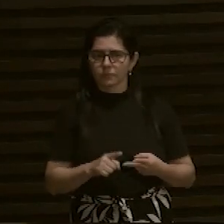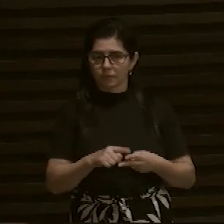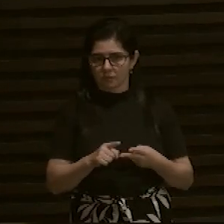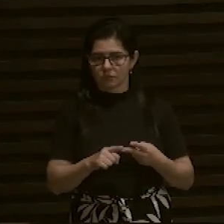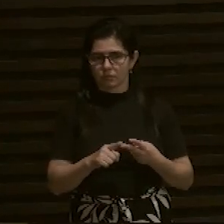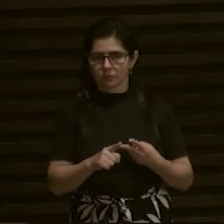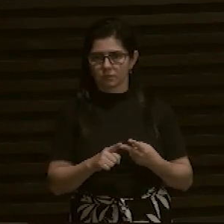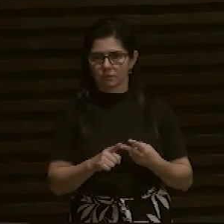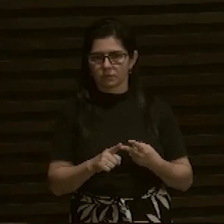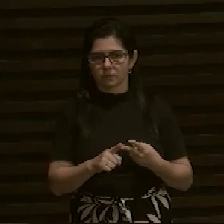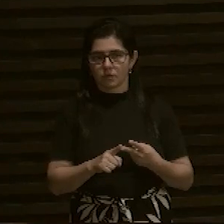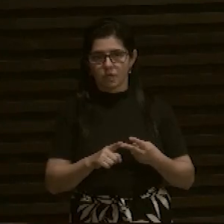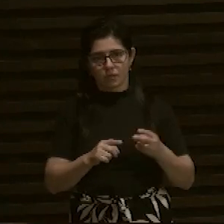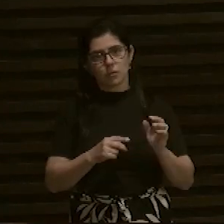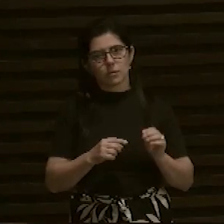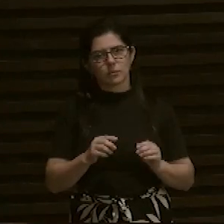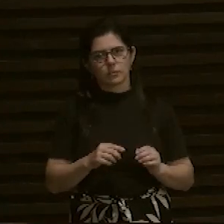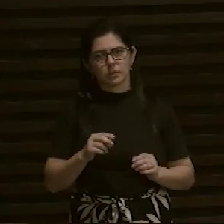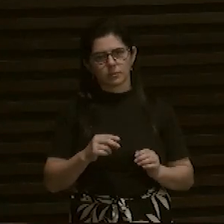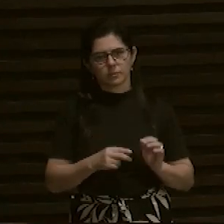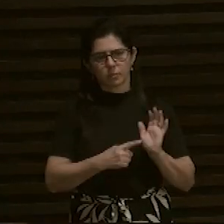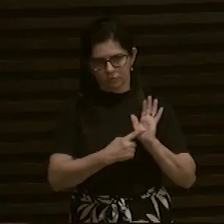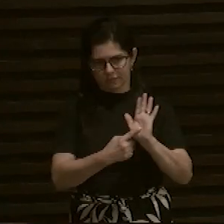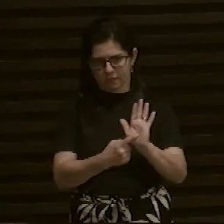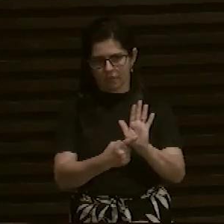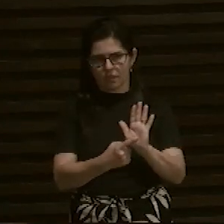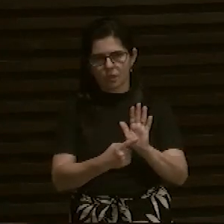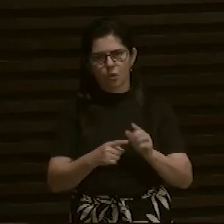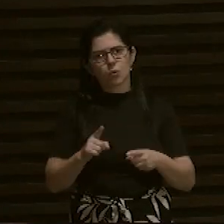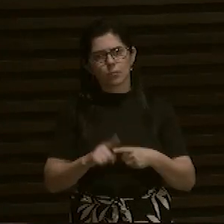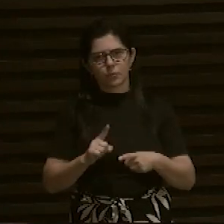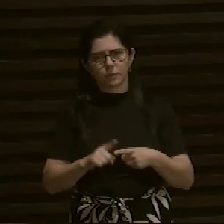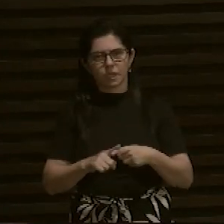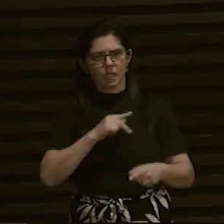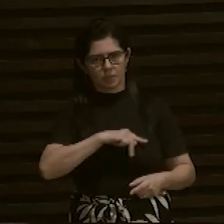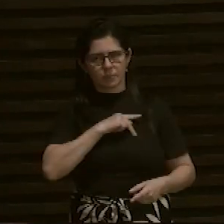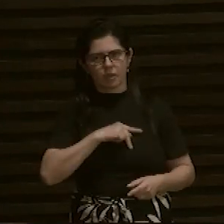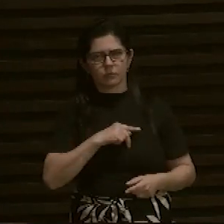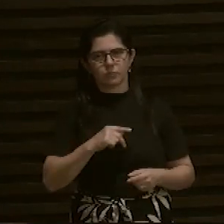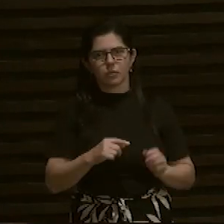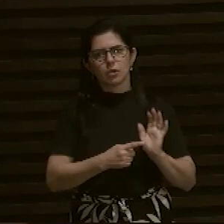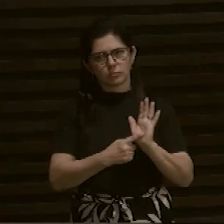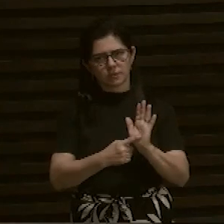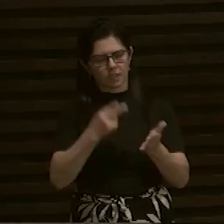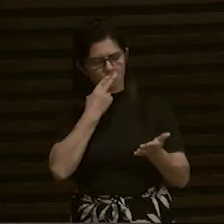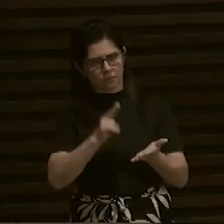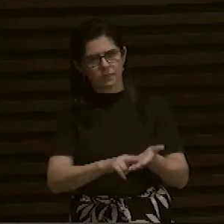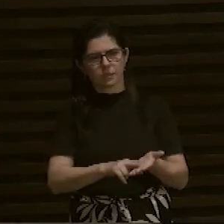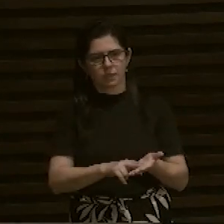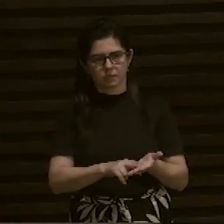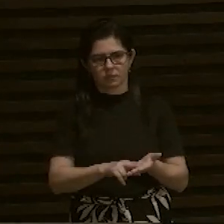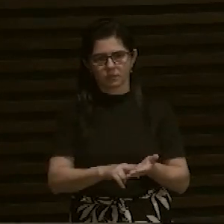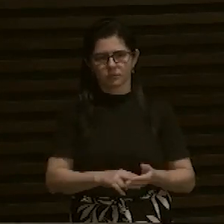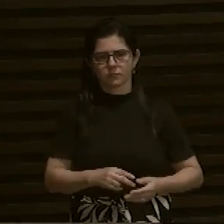mostrar por que Paulo escreveu essa carta, por que Paulo estava sofrendo esse momento aqui com os coríntios. Né? Então, a